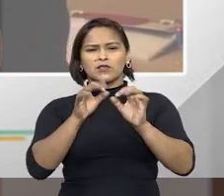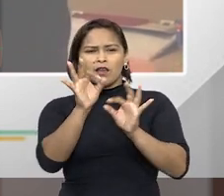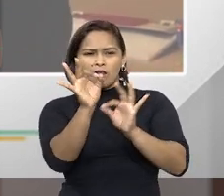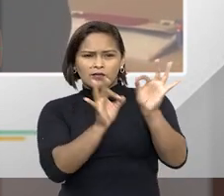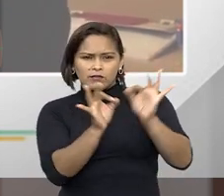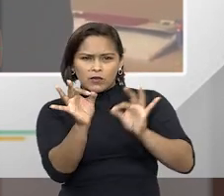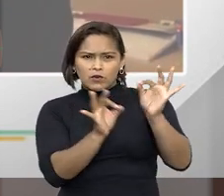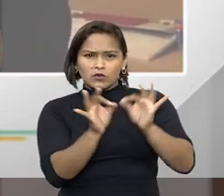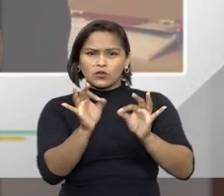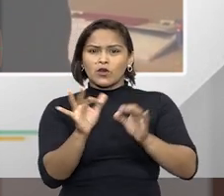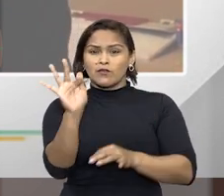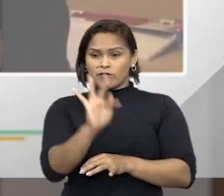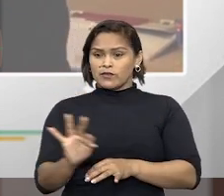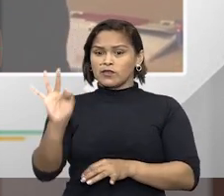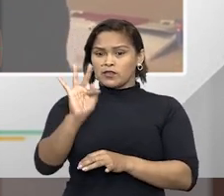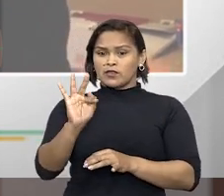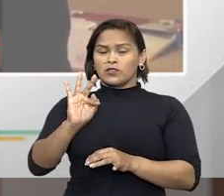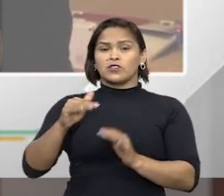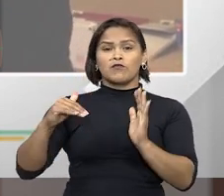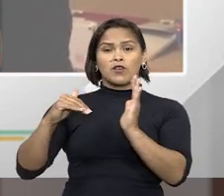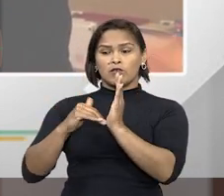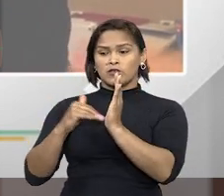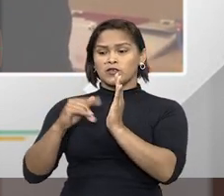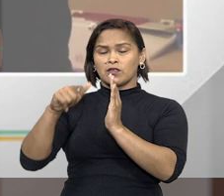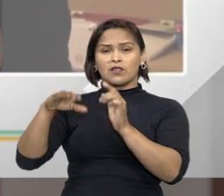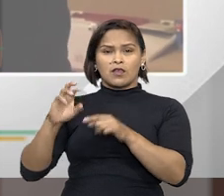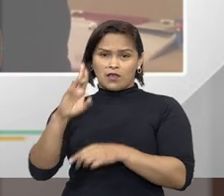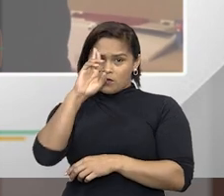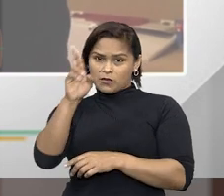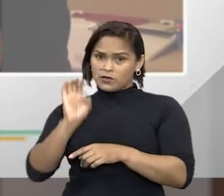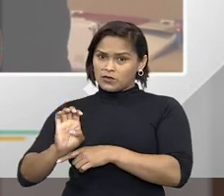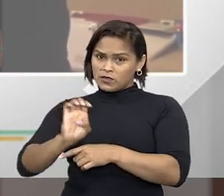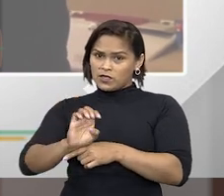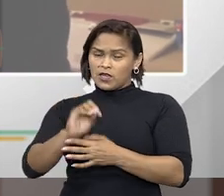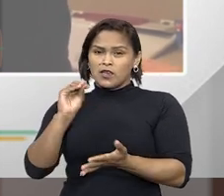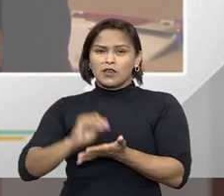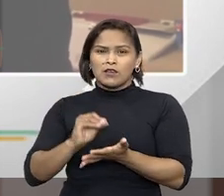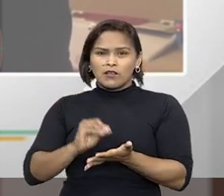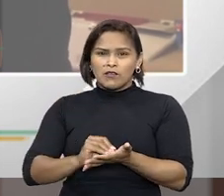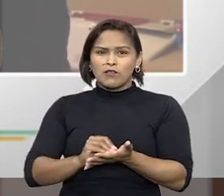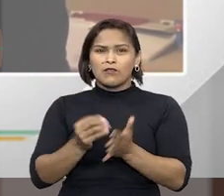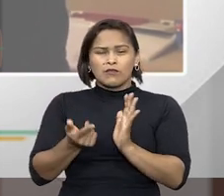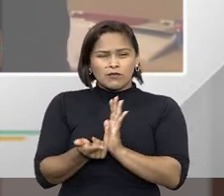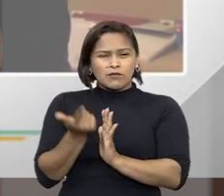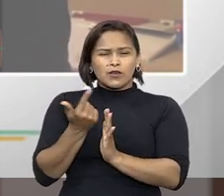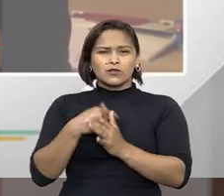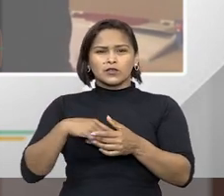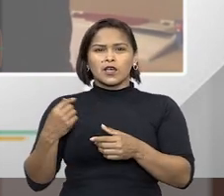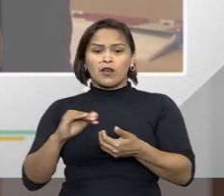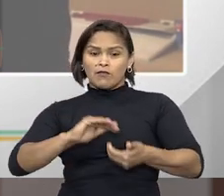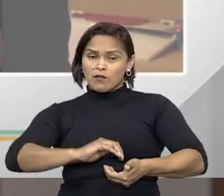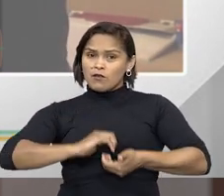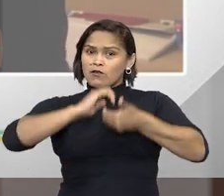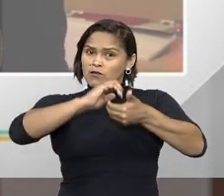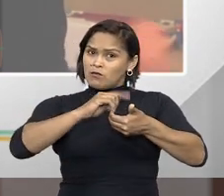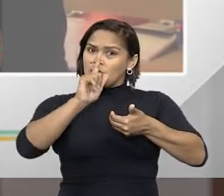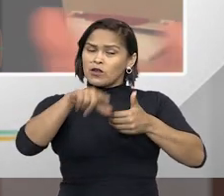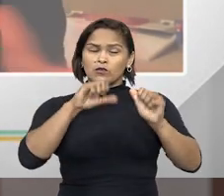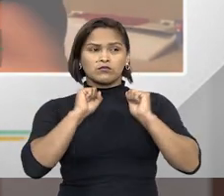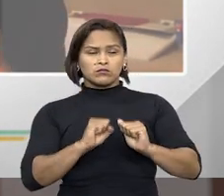é o Senado, que representa os estados. Então, estava faltando uma corte que